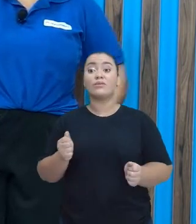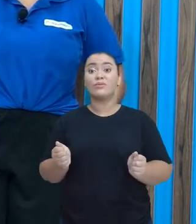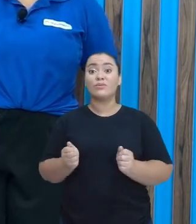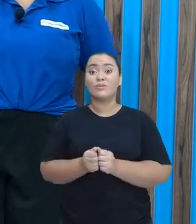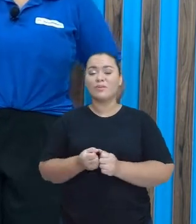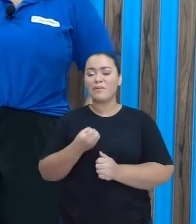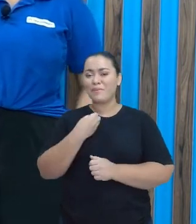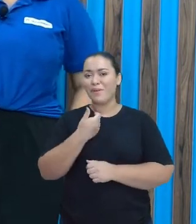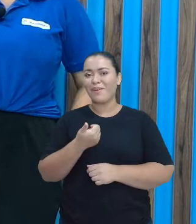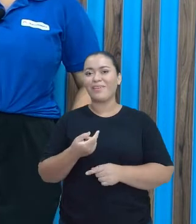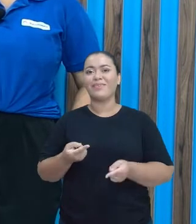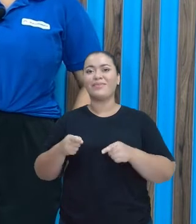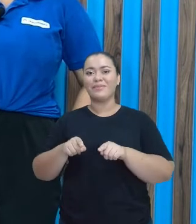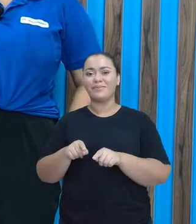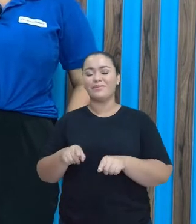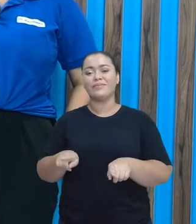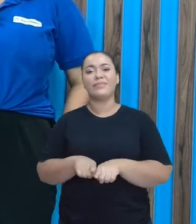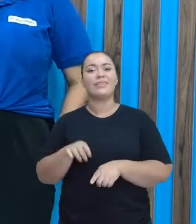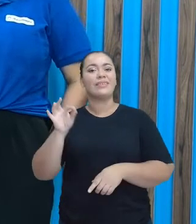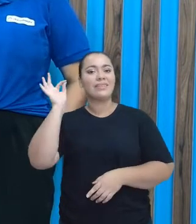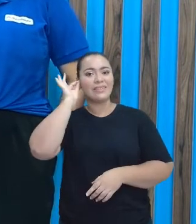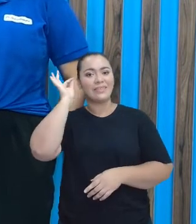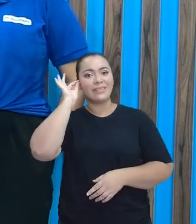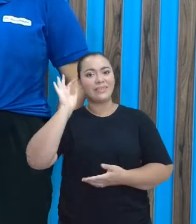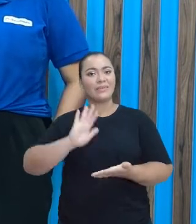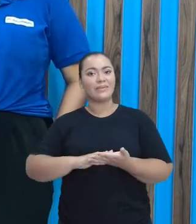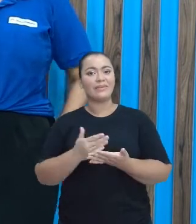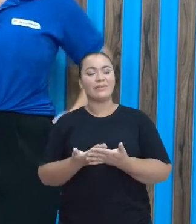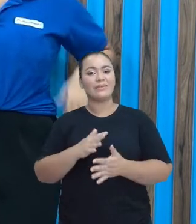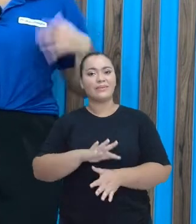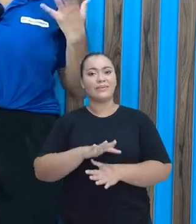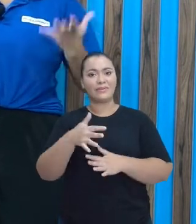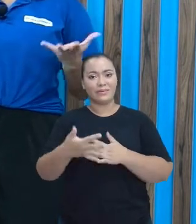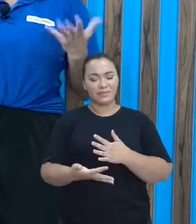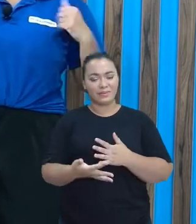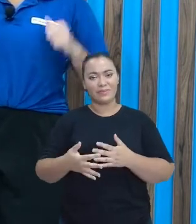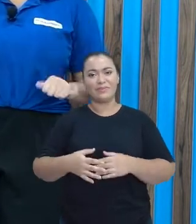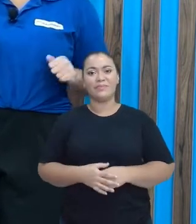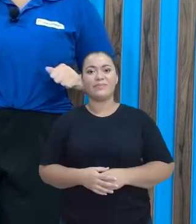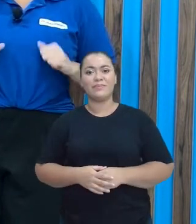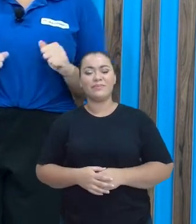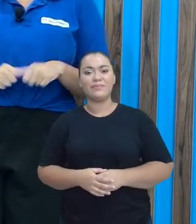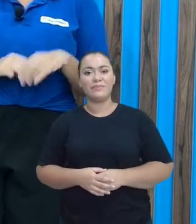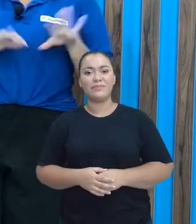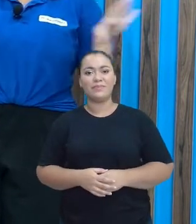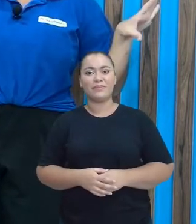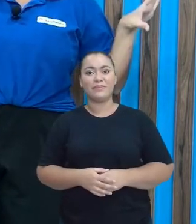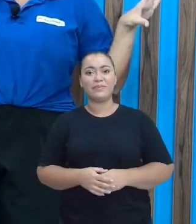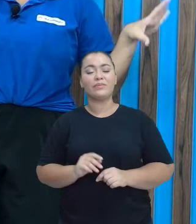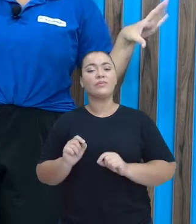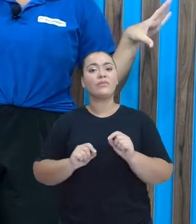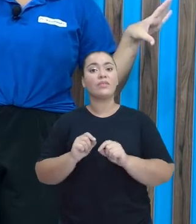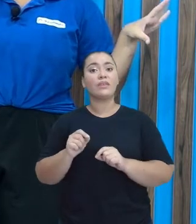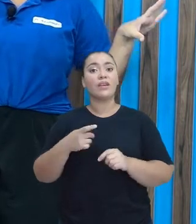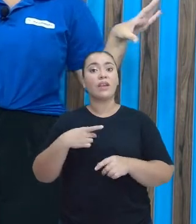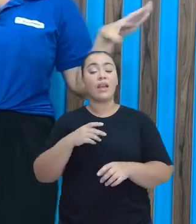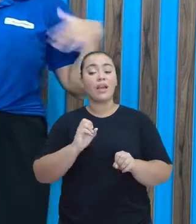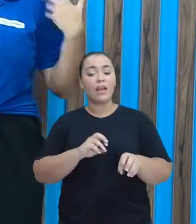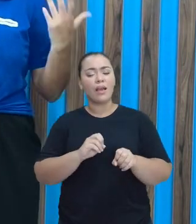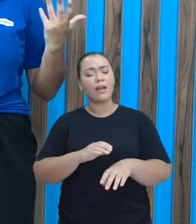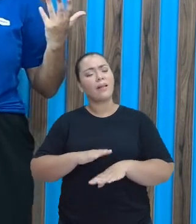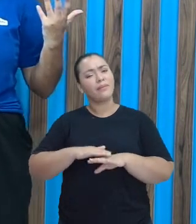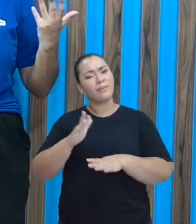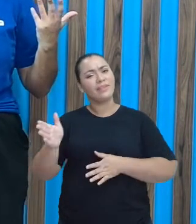aula, não é mesmo? Temos aqui Gisela, que fará a nossa tradução para Libras, o que torna nossas aulas muito